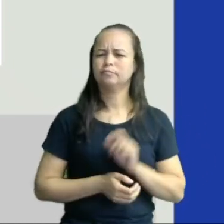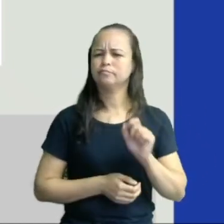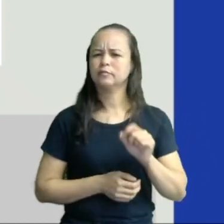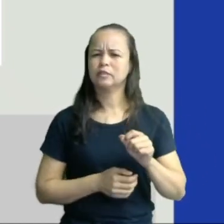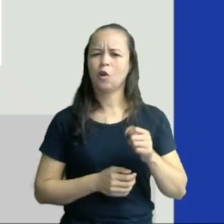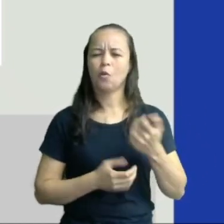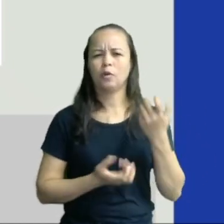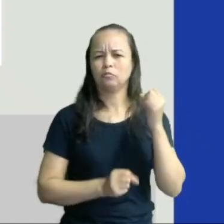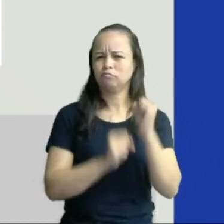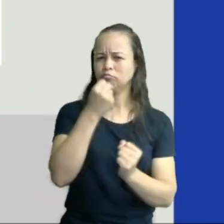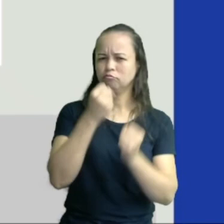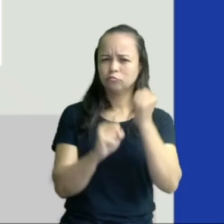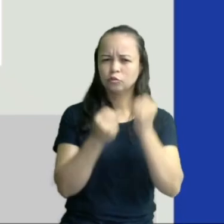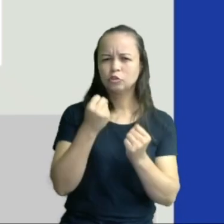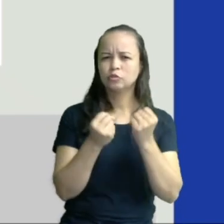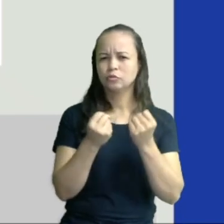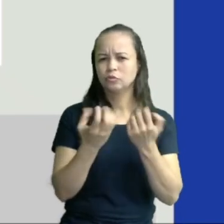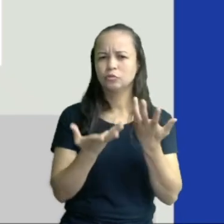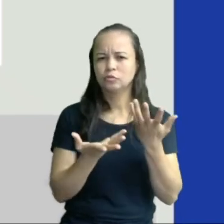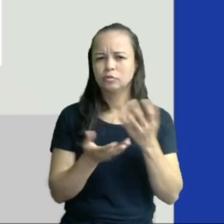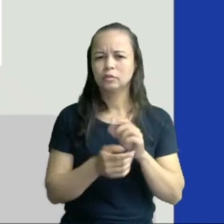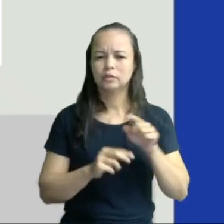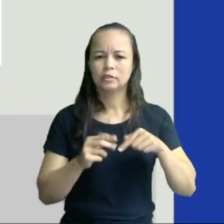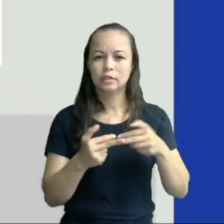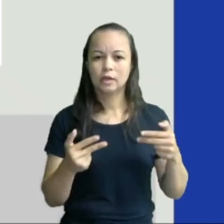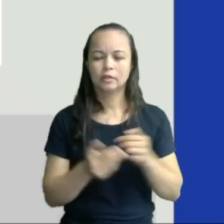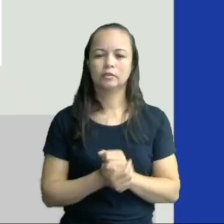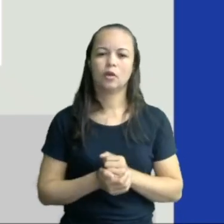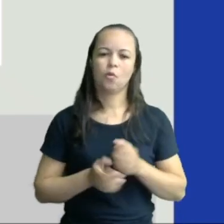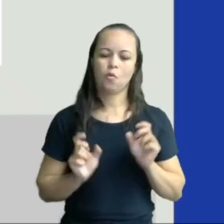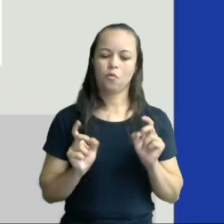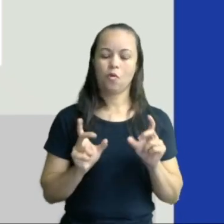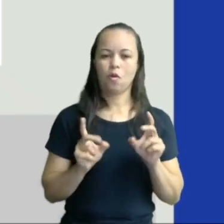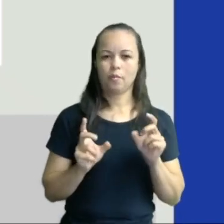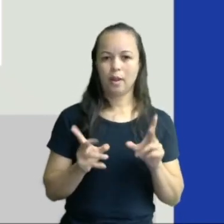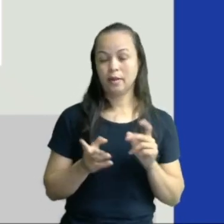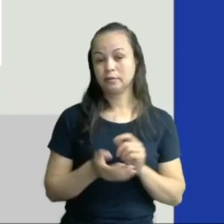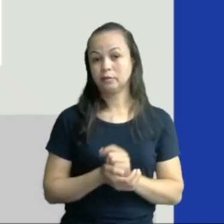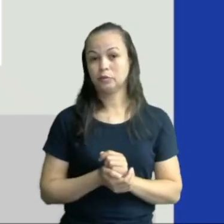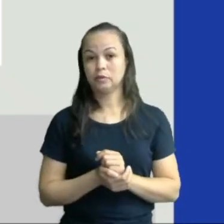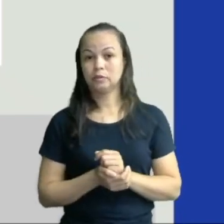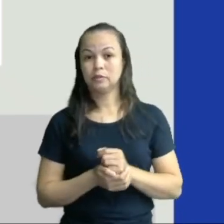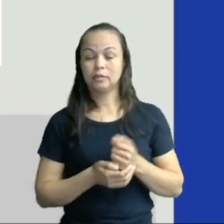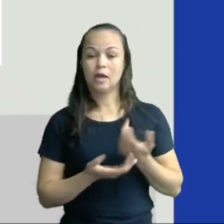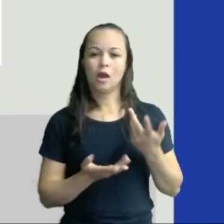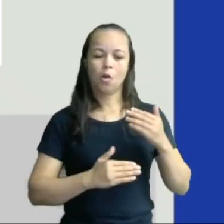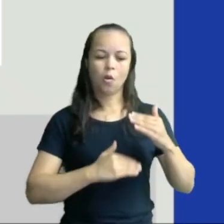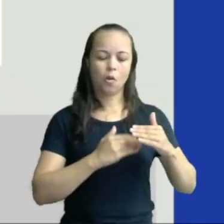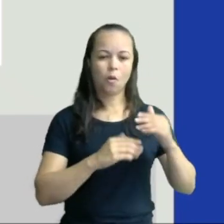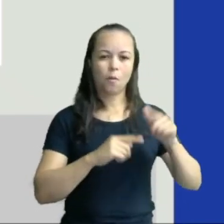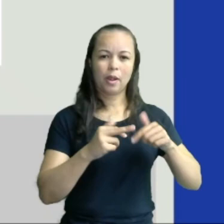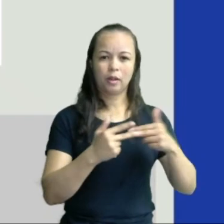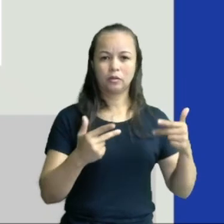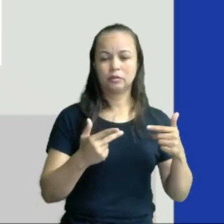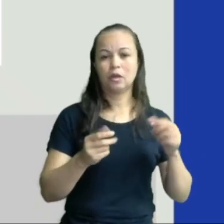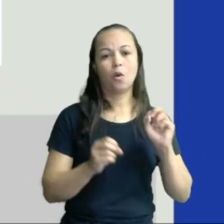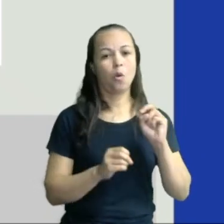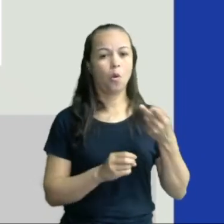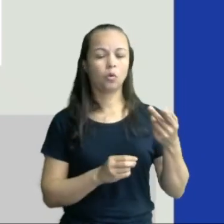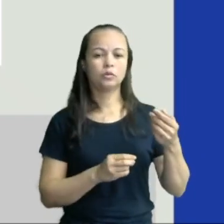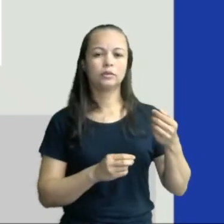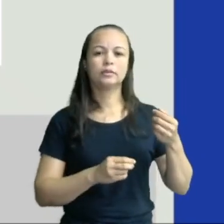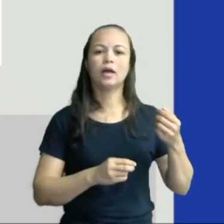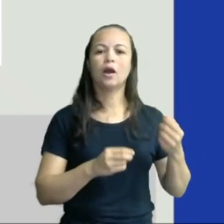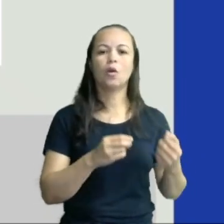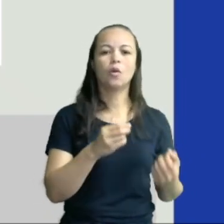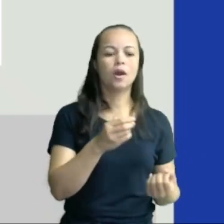produtos industrializados? São comércio? São mercadorias ou são